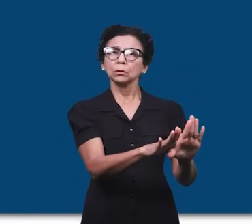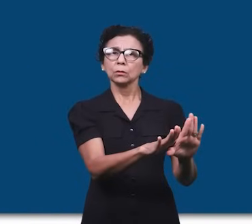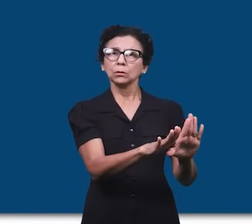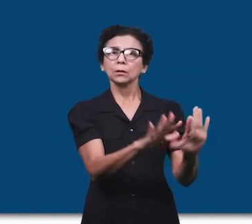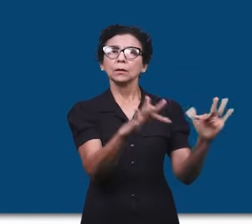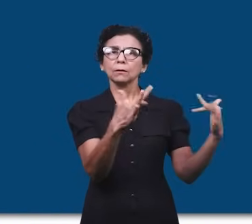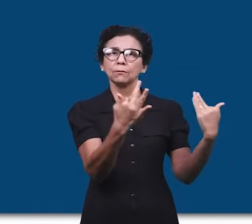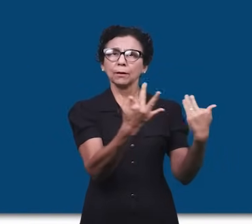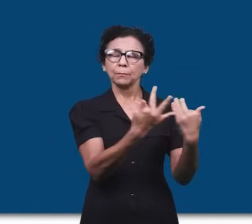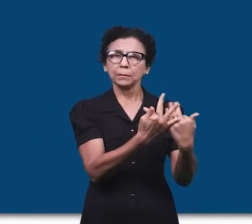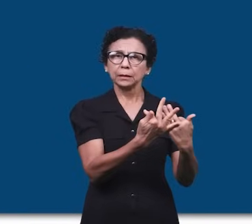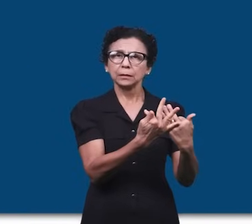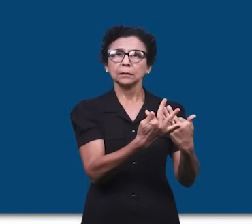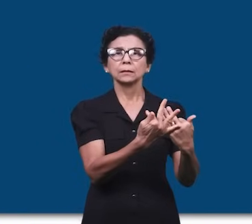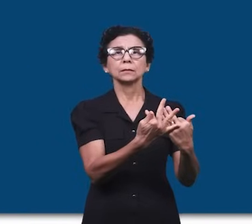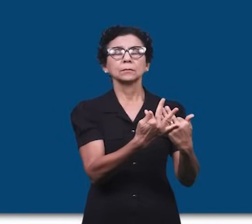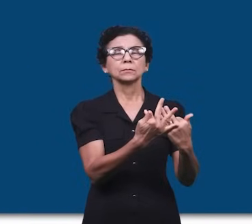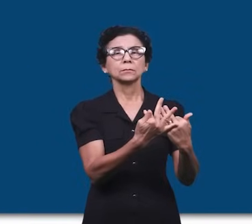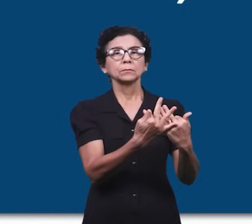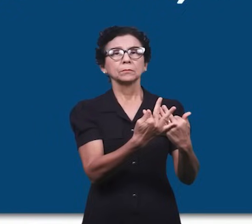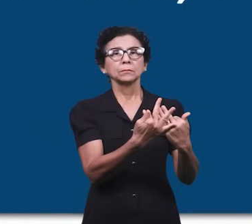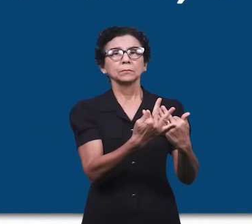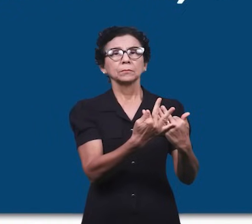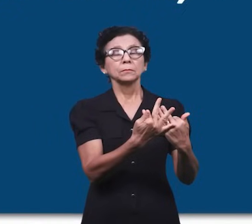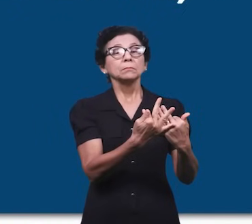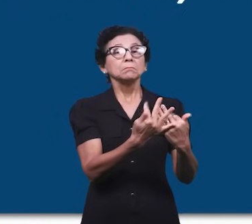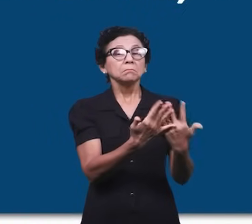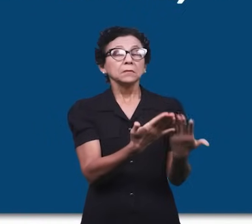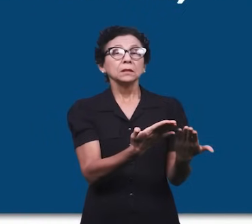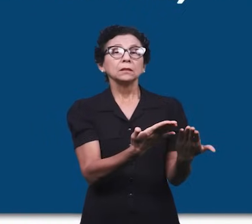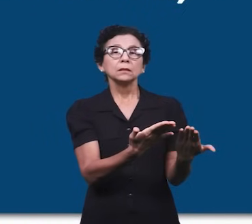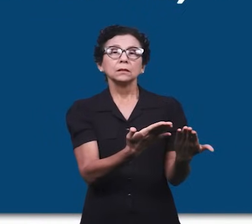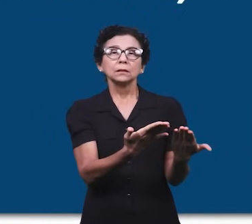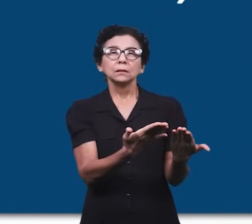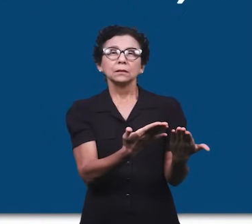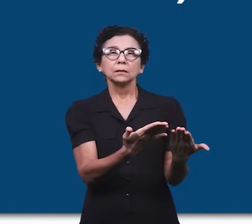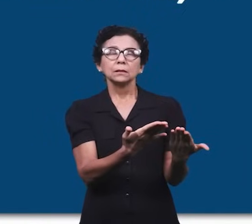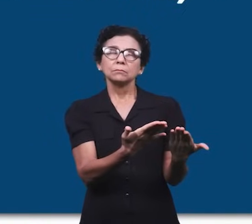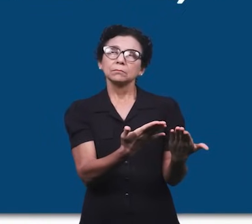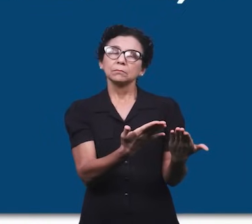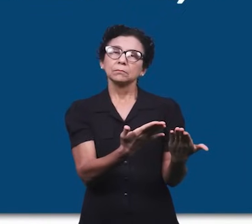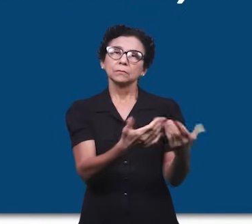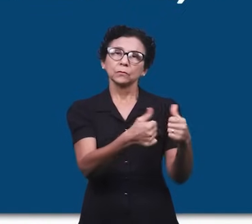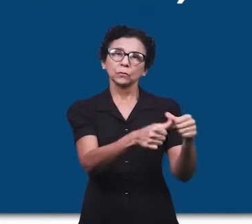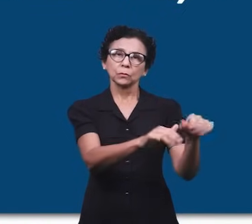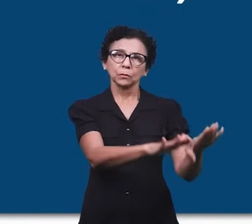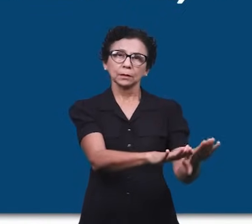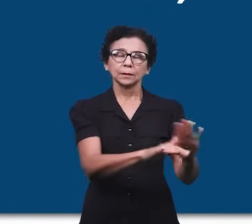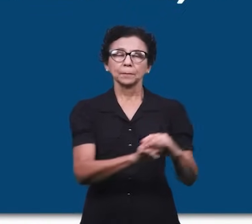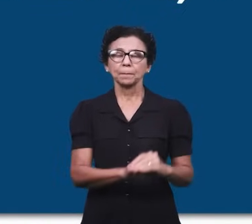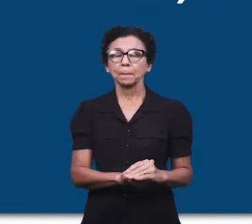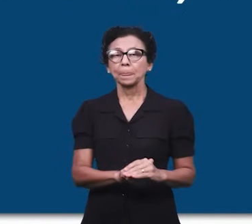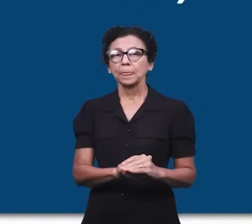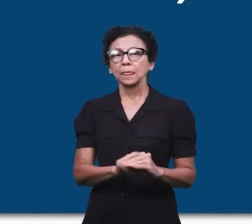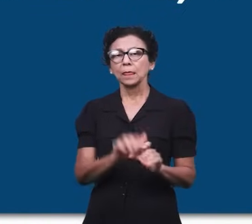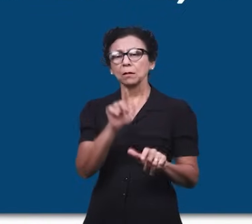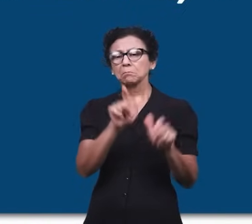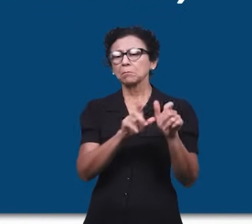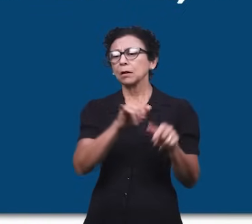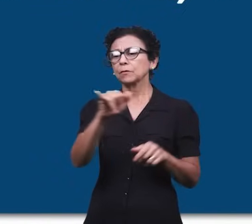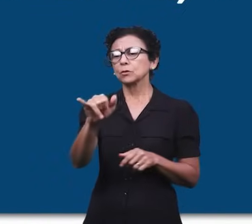e a toda a sua casa. E ficou. Então avisaram a Davi,